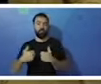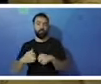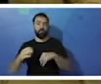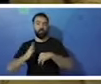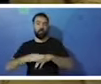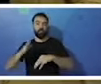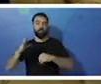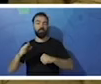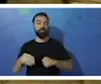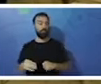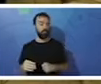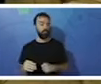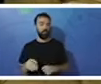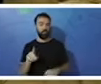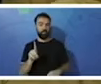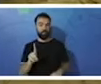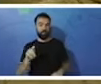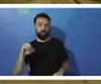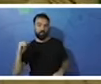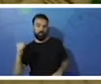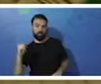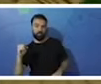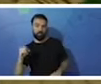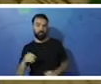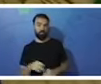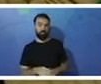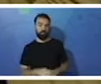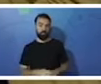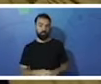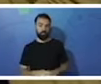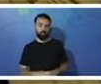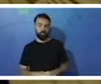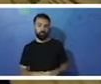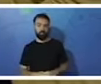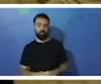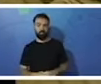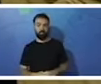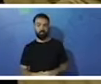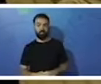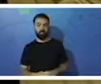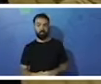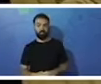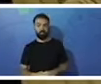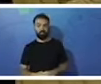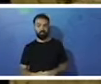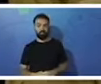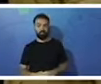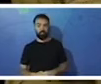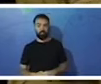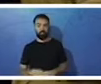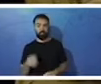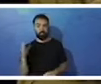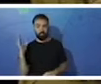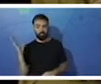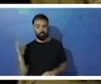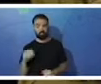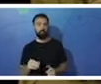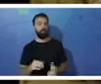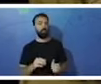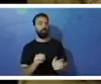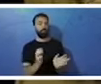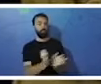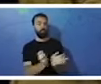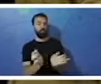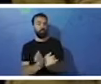é o 18. E quantos grupinhos de 2 cabem em 19? Cabem 9 grupos.